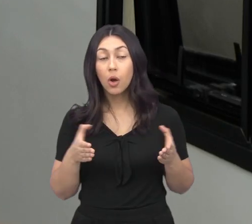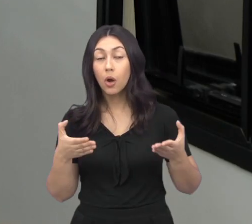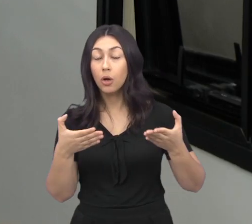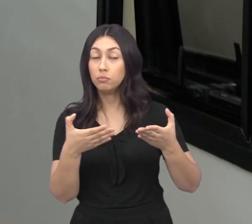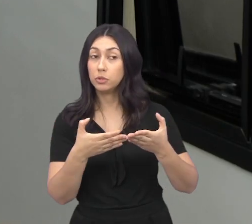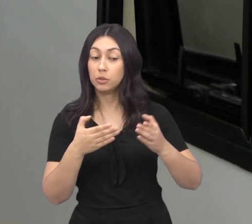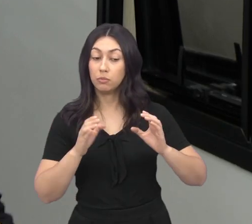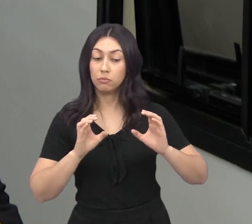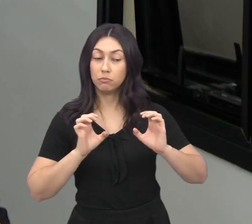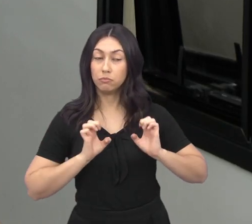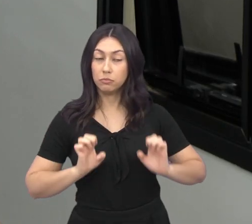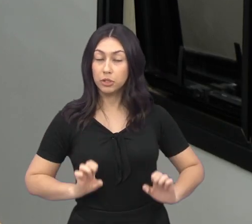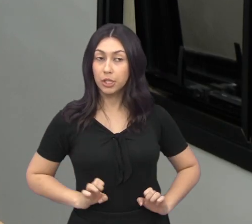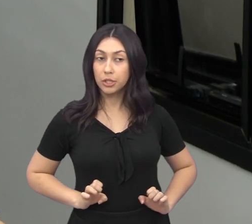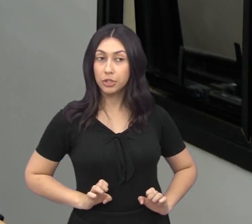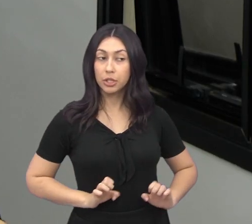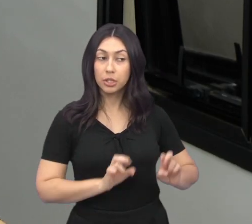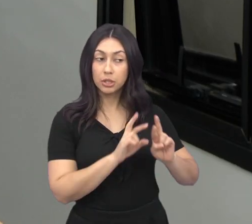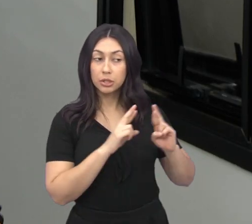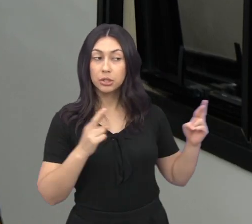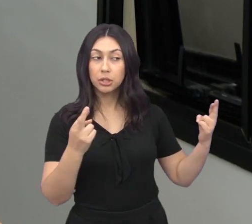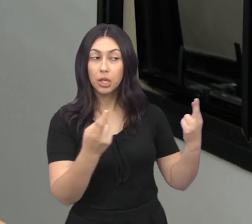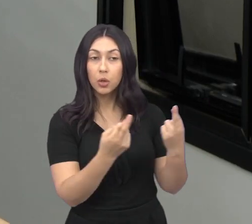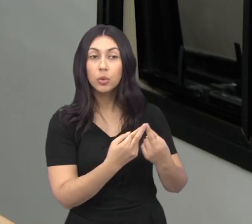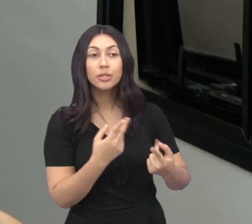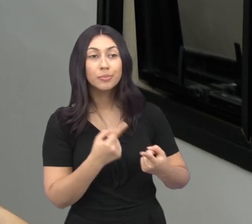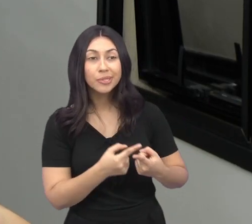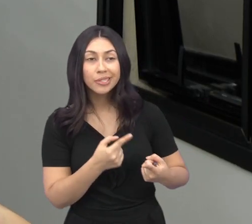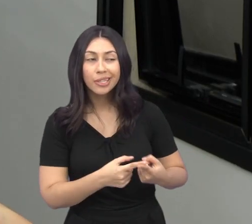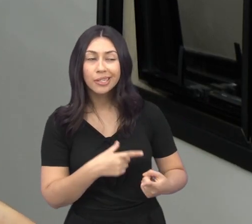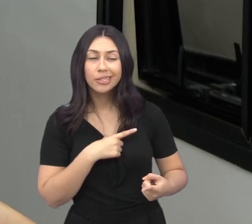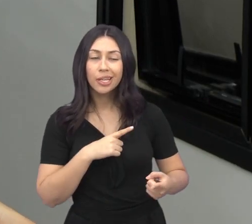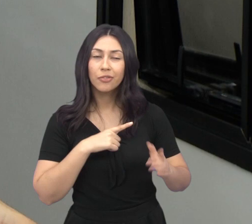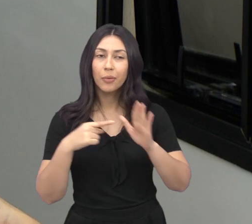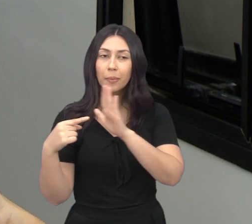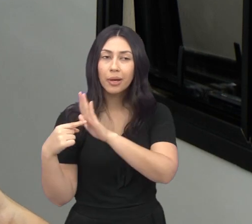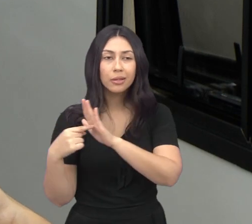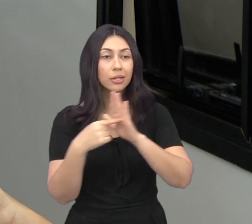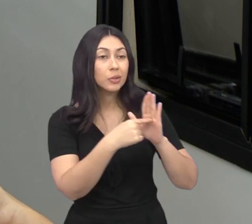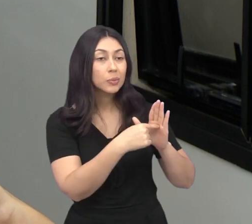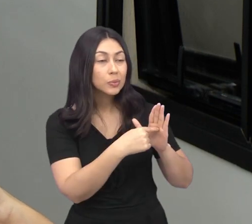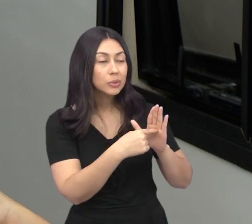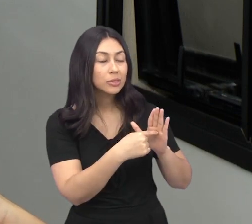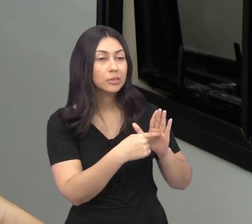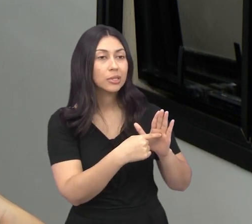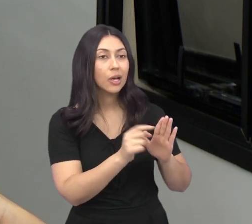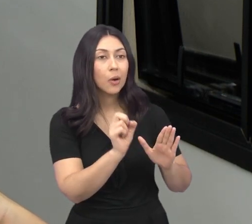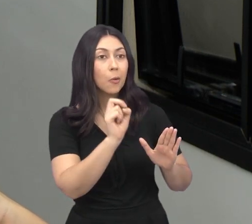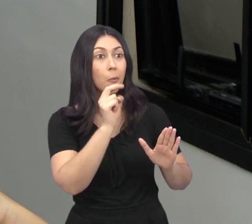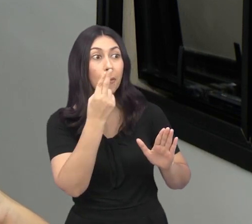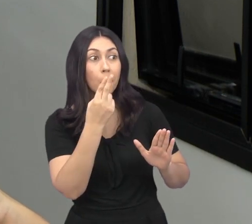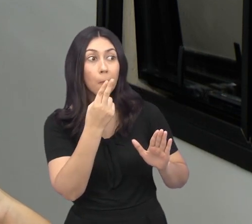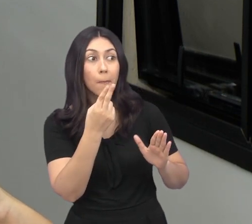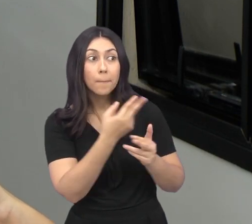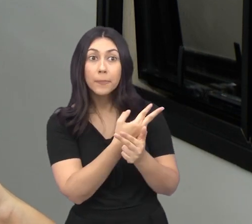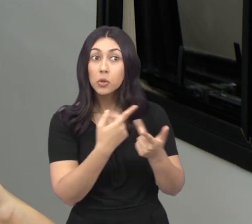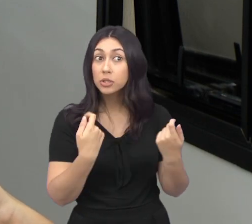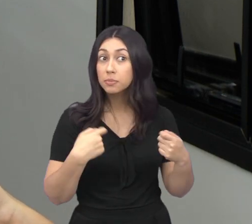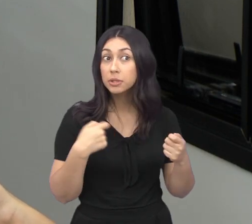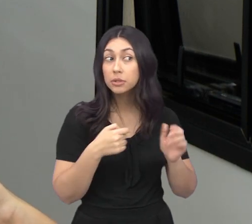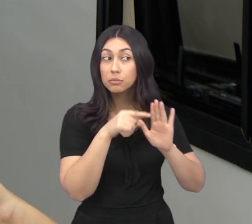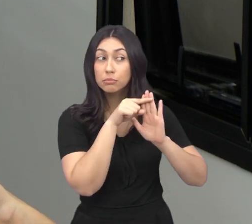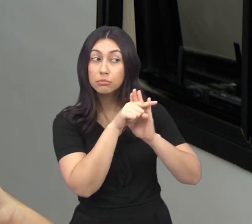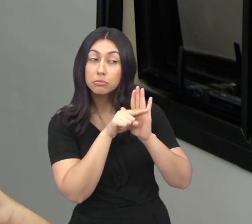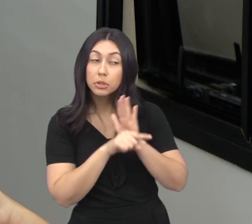ética, ela geralmente quando se reúne, é porque teve alguma denúncia, é porque teve alguma coisa que a gente